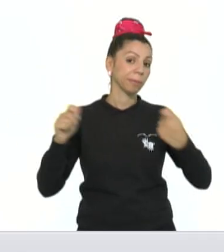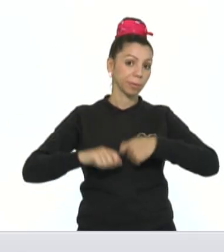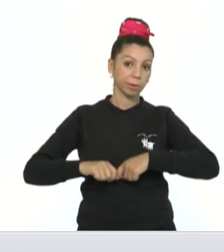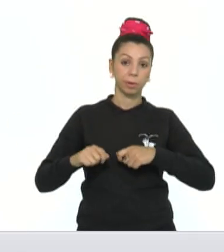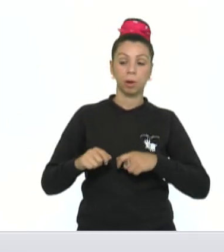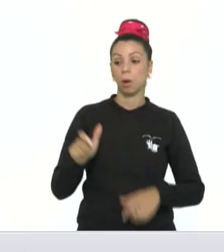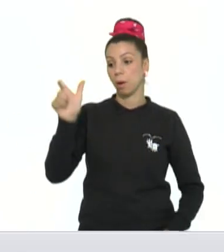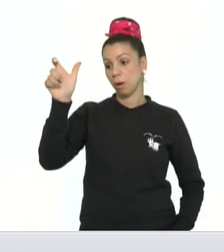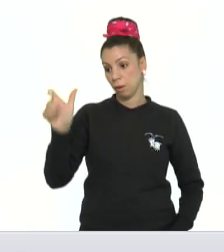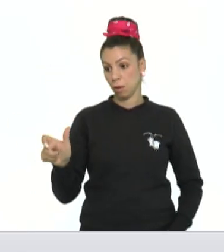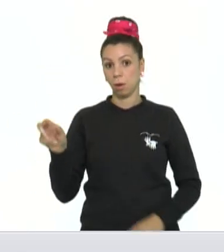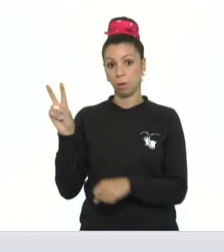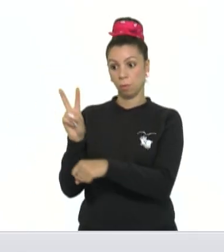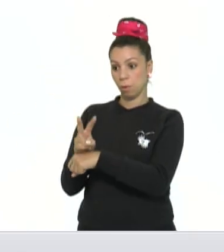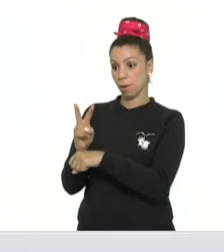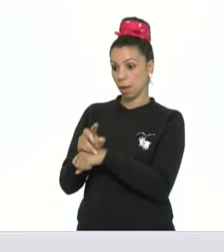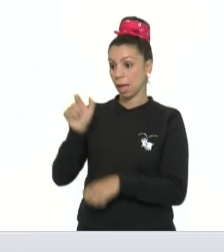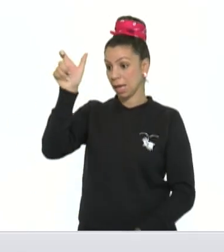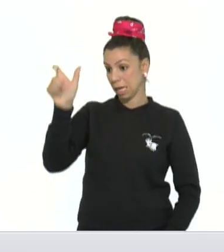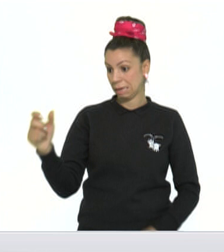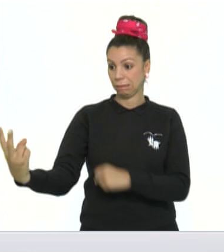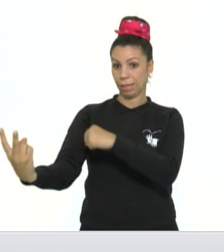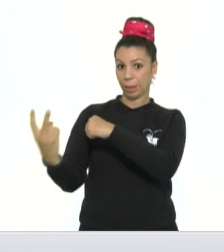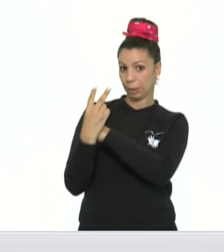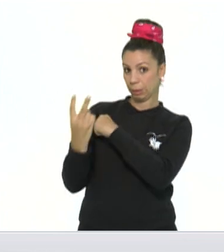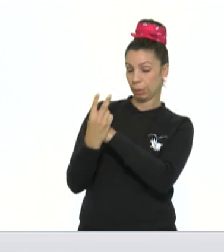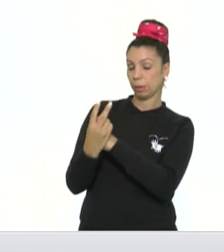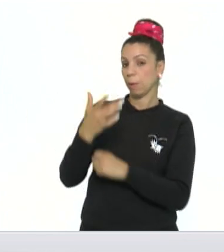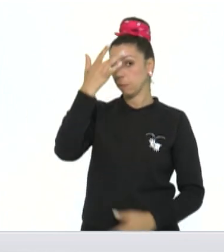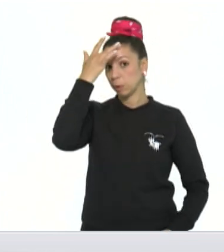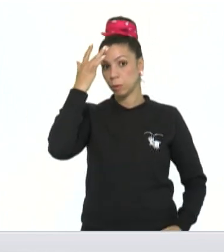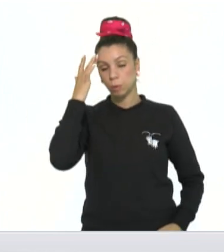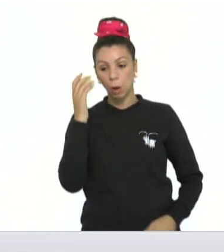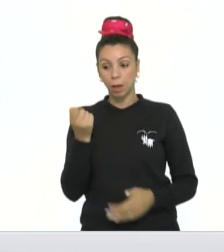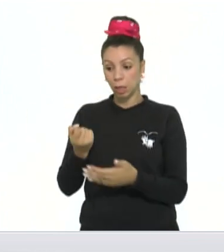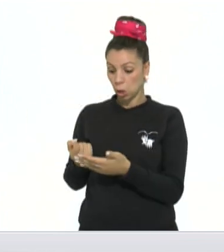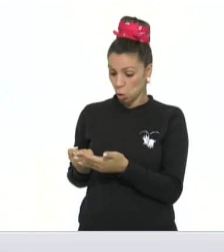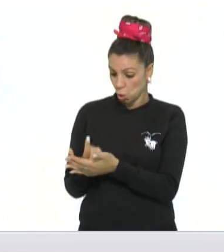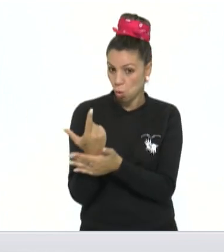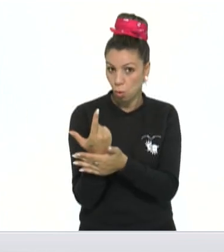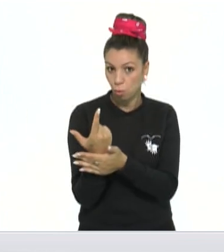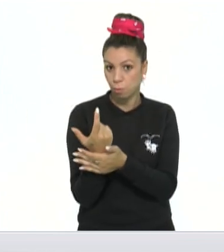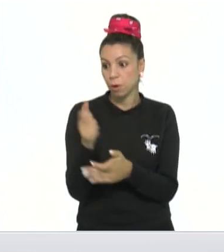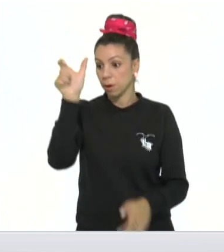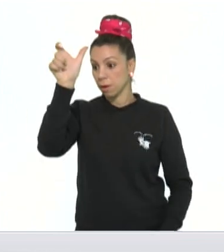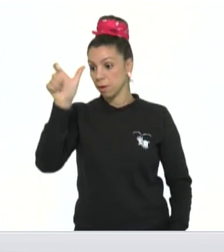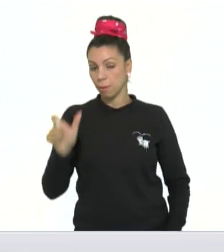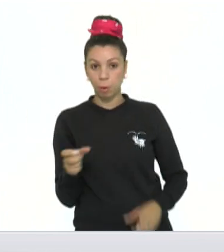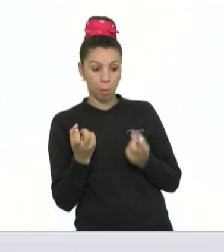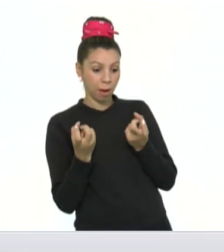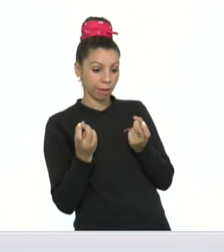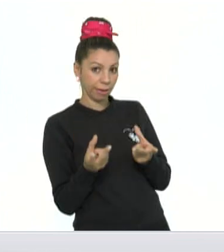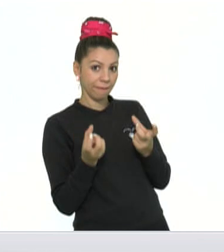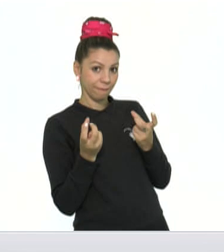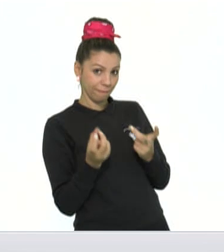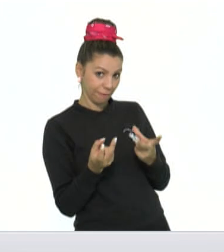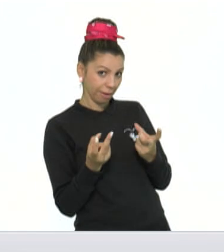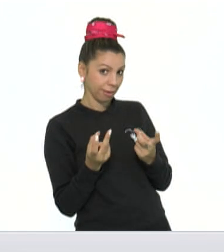dos dois lados. Tanto de quem compra, como de quem vende e quem faz as